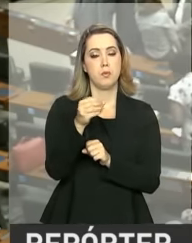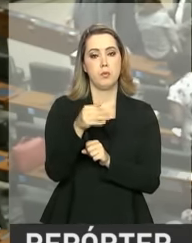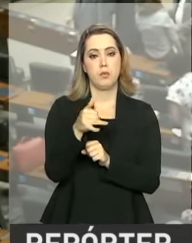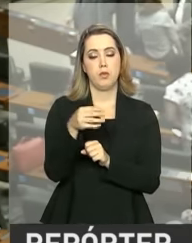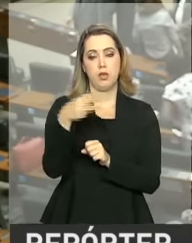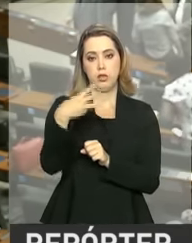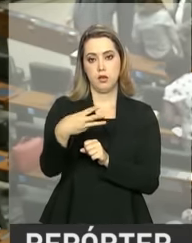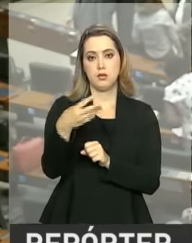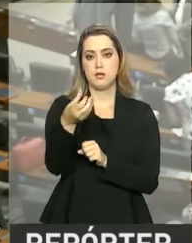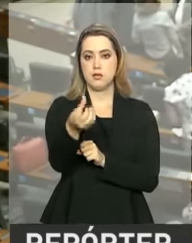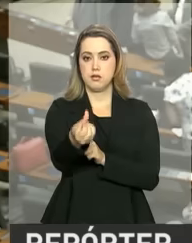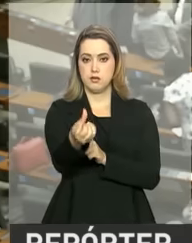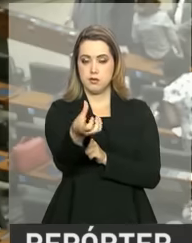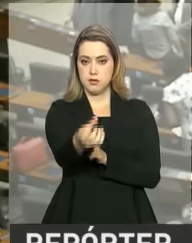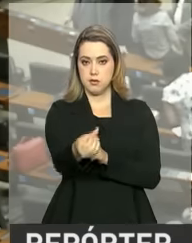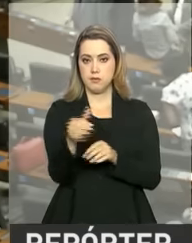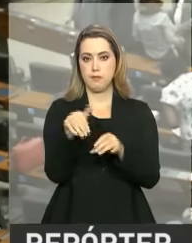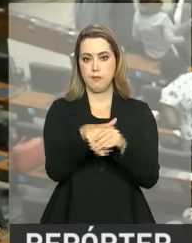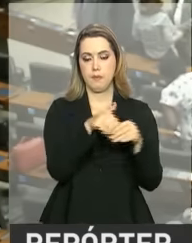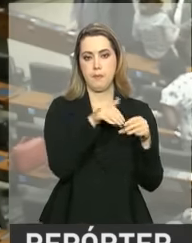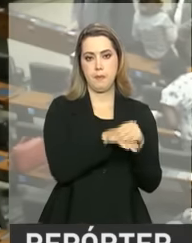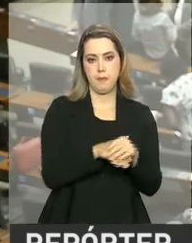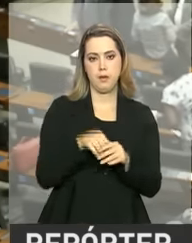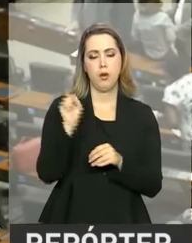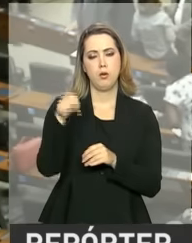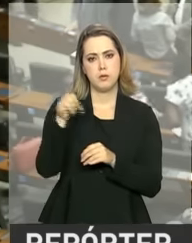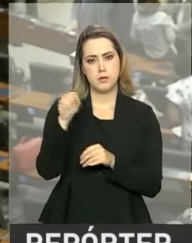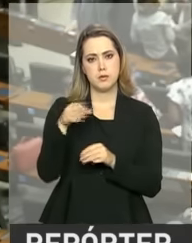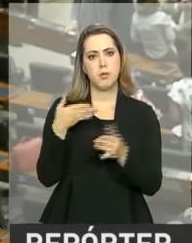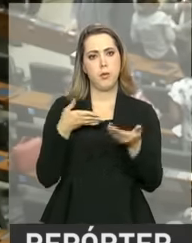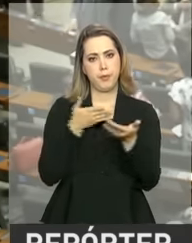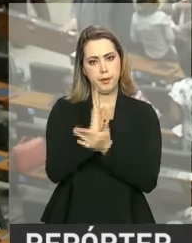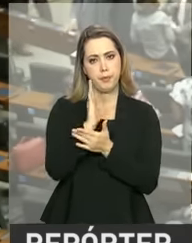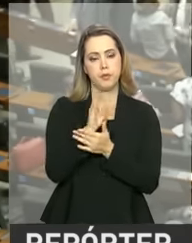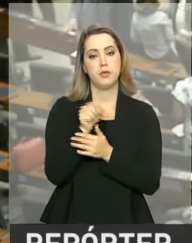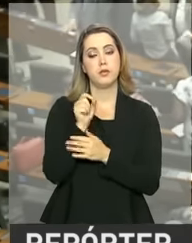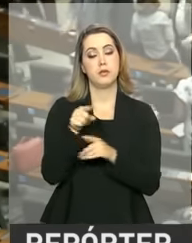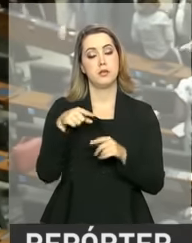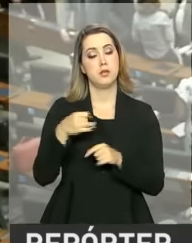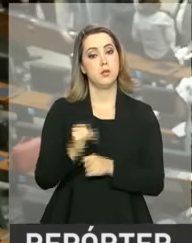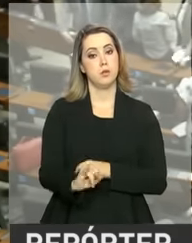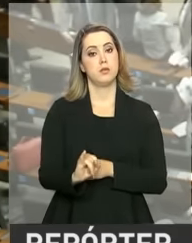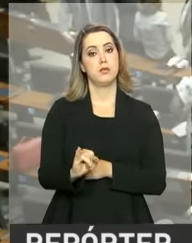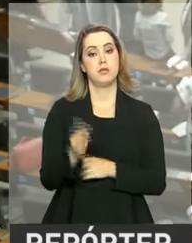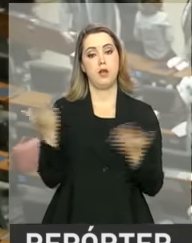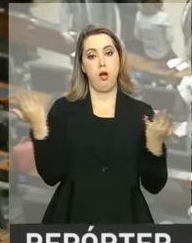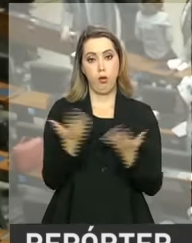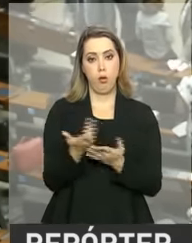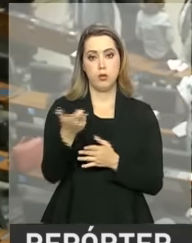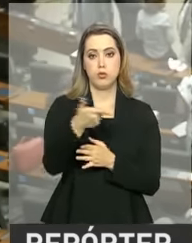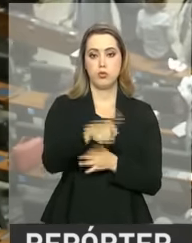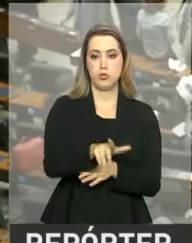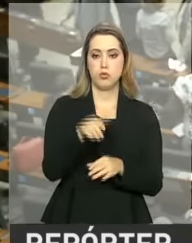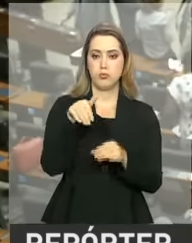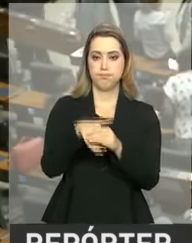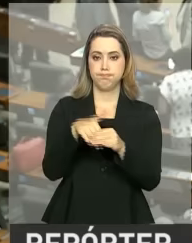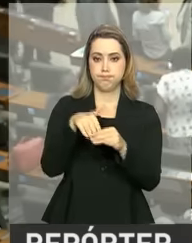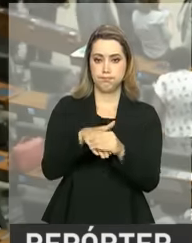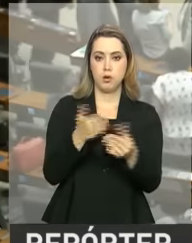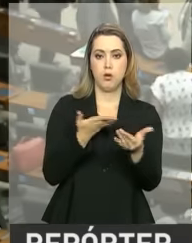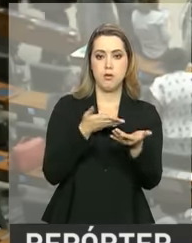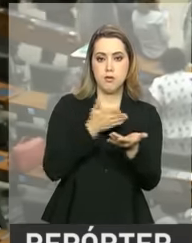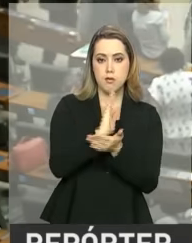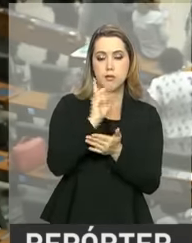366 votos favoráveis à PEC. Caso ela seja aprovada em segundo turno aqui na Câmara dos Deputados, segue para o Senado Federal.